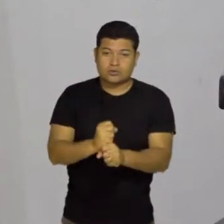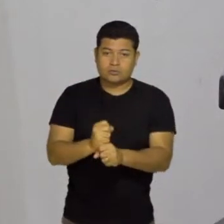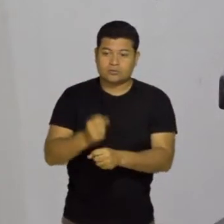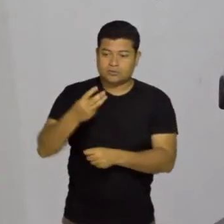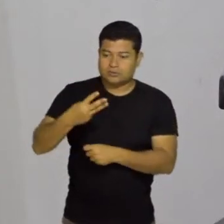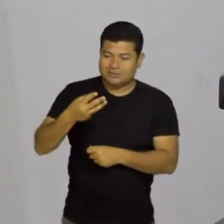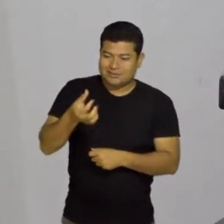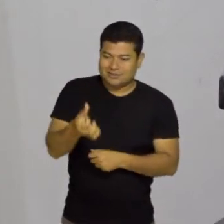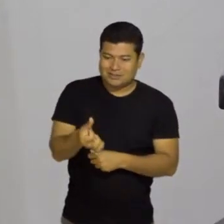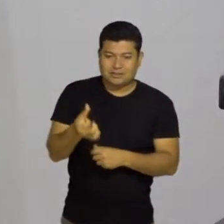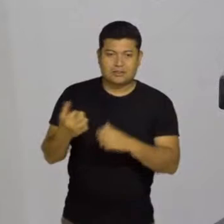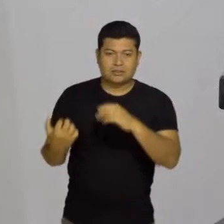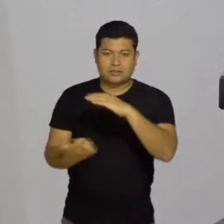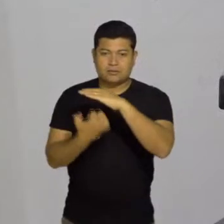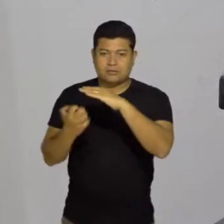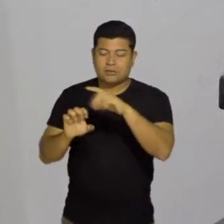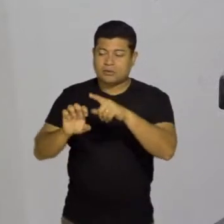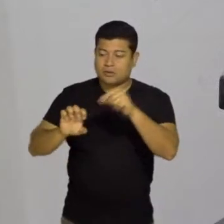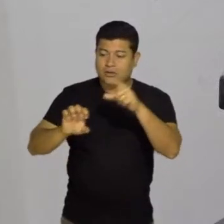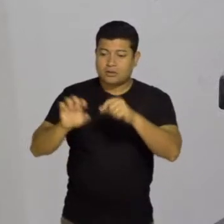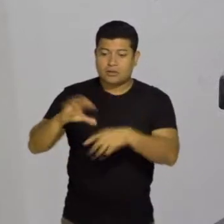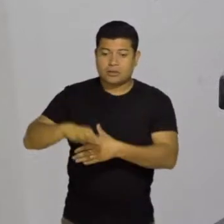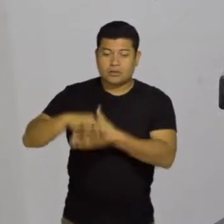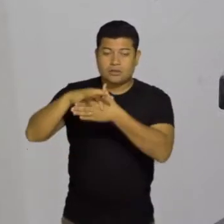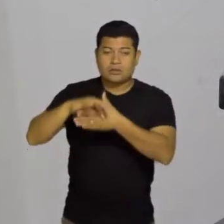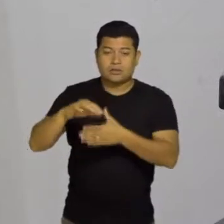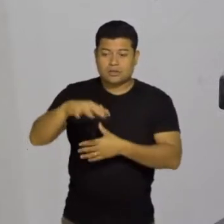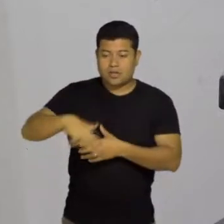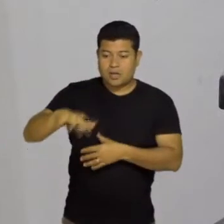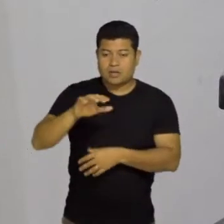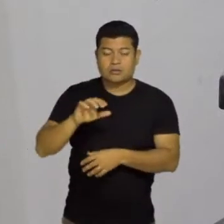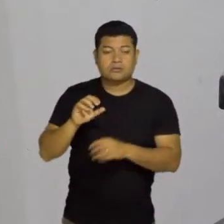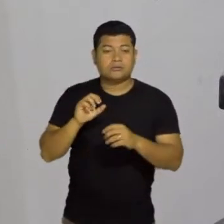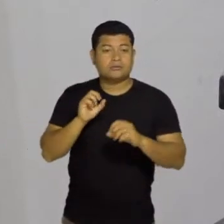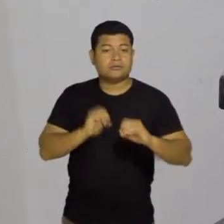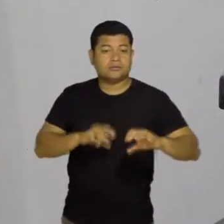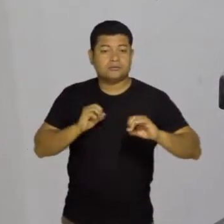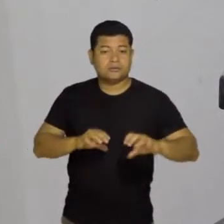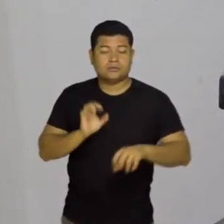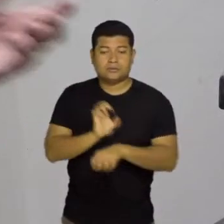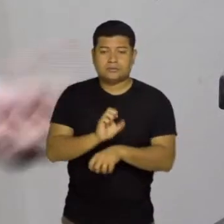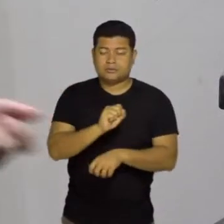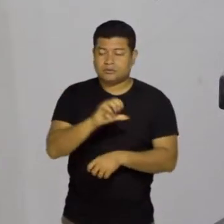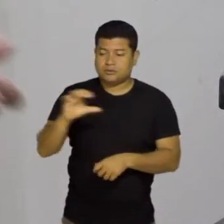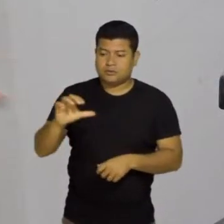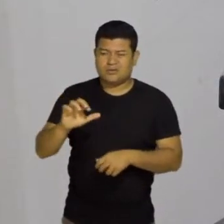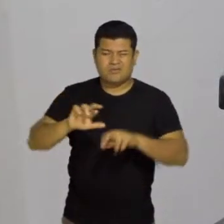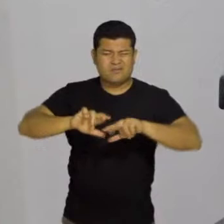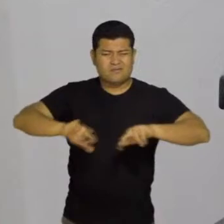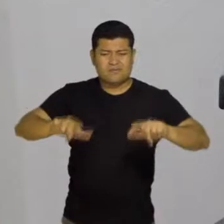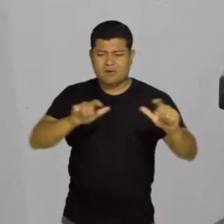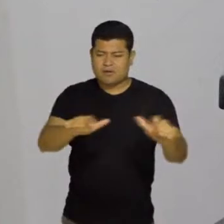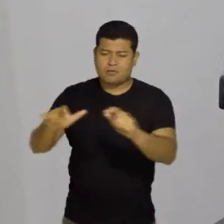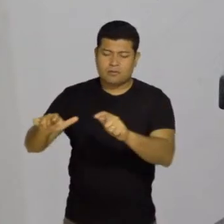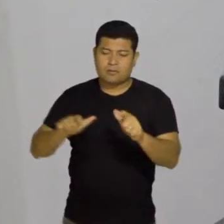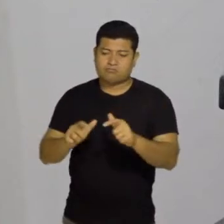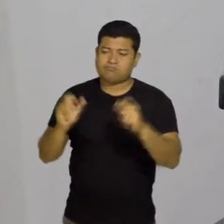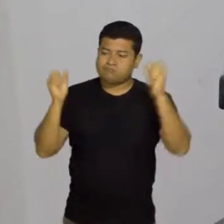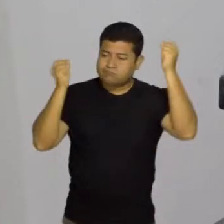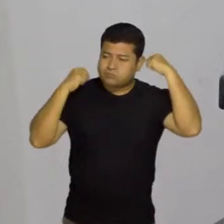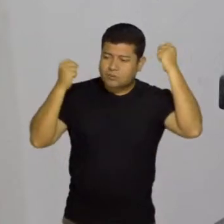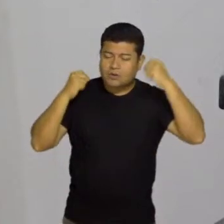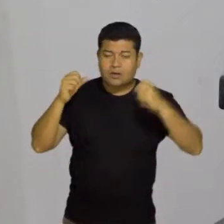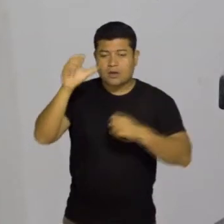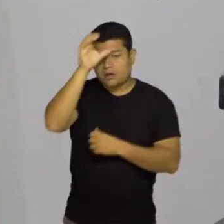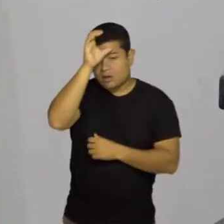empresários e líderes da área de educação do Estado de Santa Catarina, de várias cidades, de Chapecó a Criciúma, de